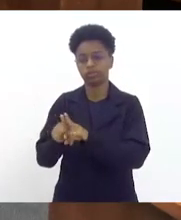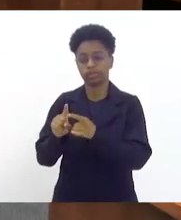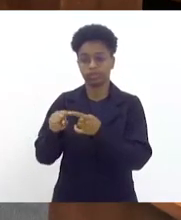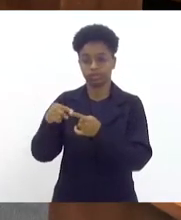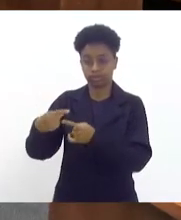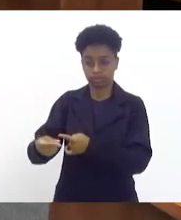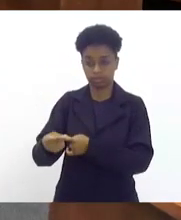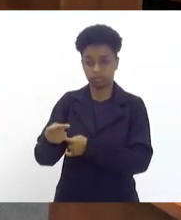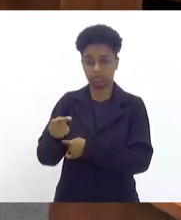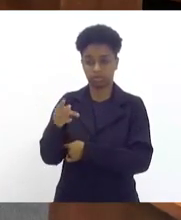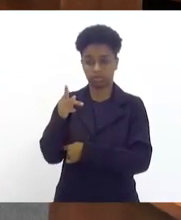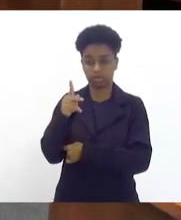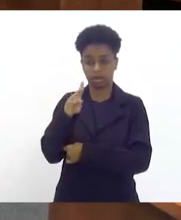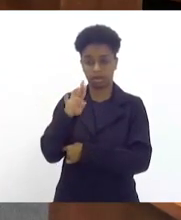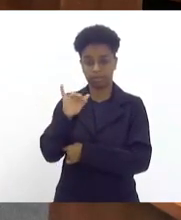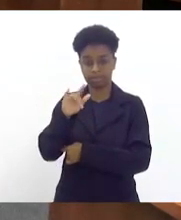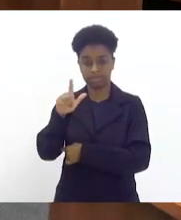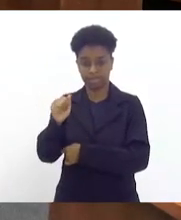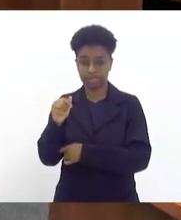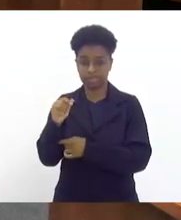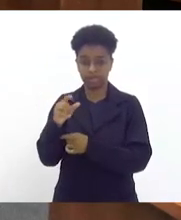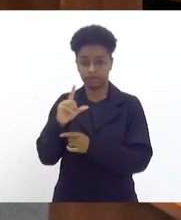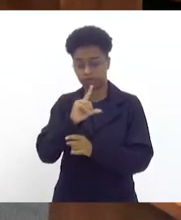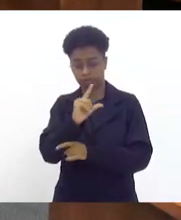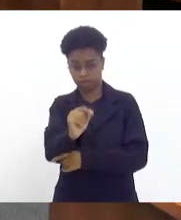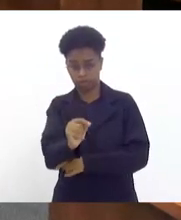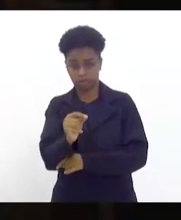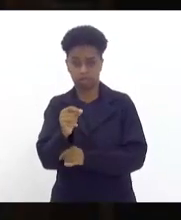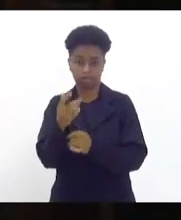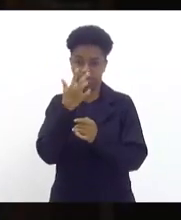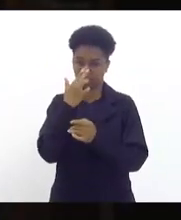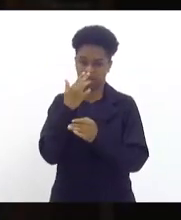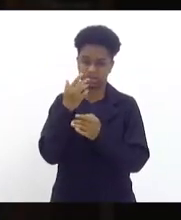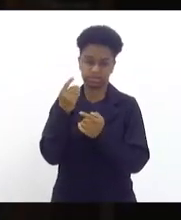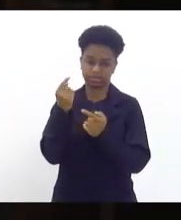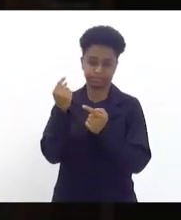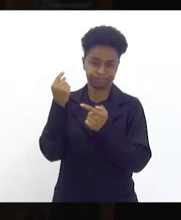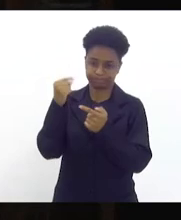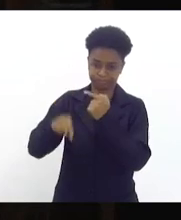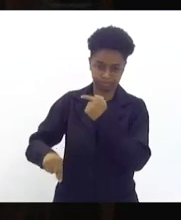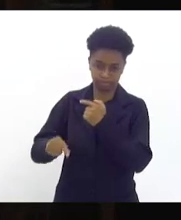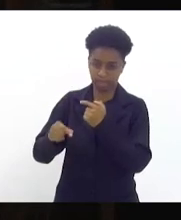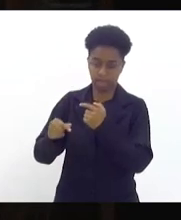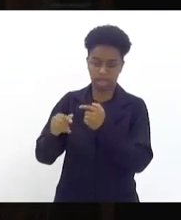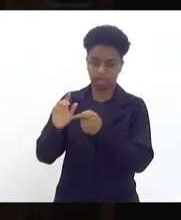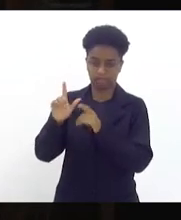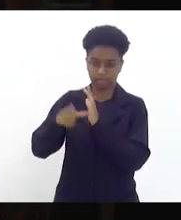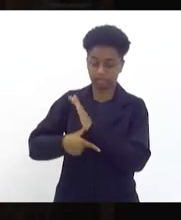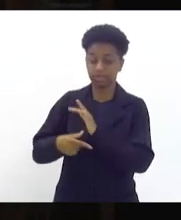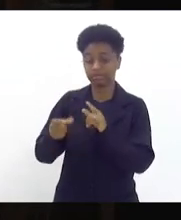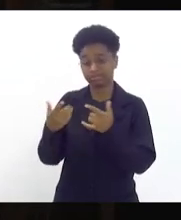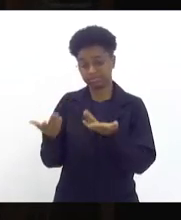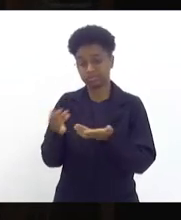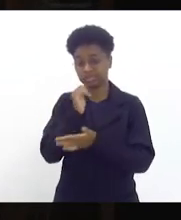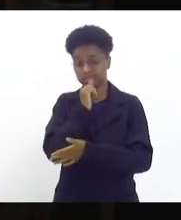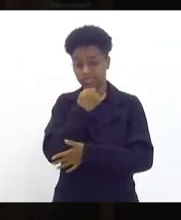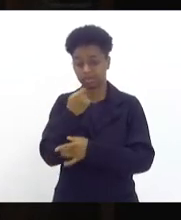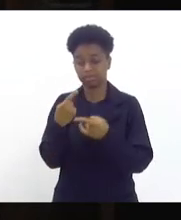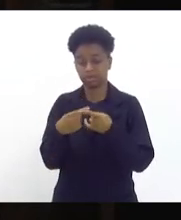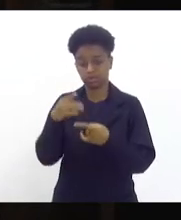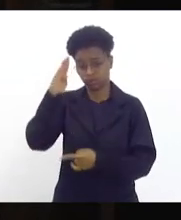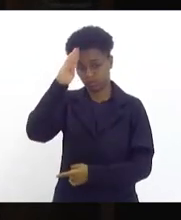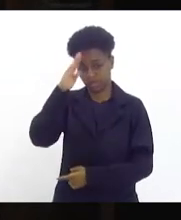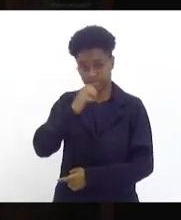saiu Coronel precisa saiu a coisa desandou infelizmente é triste realidade e o sargento do exército veio óbito porque